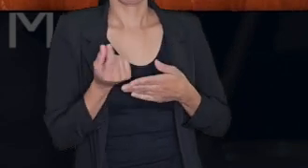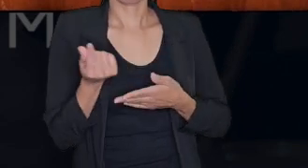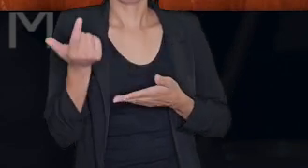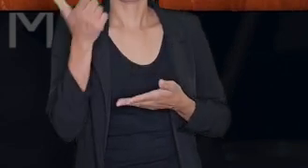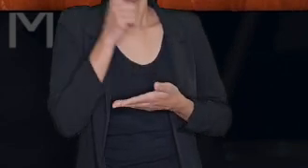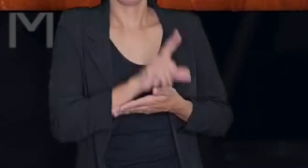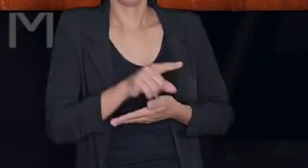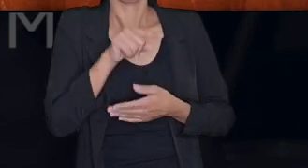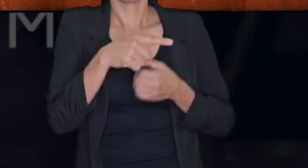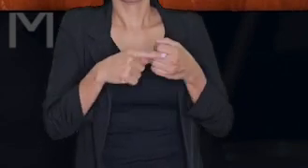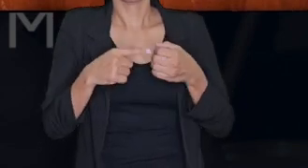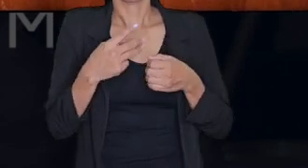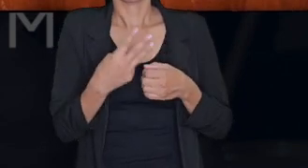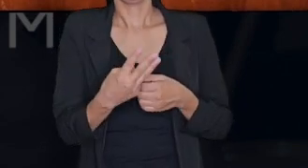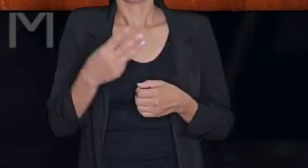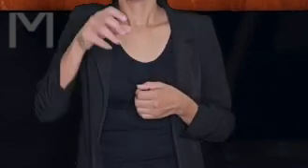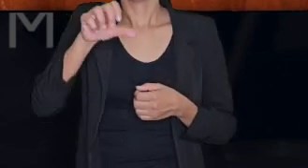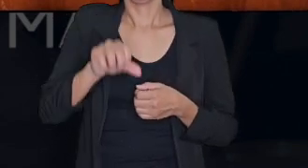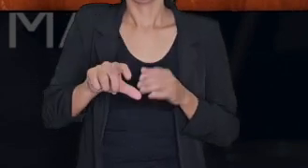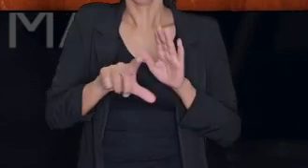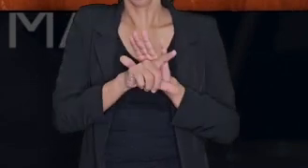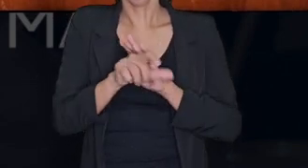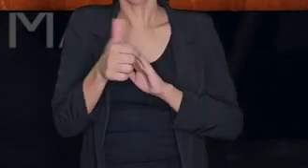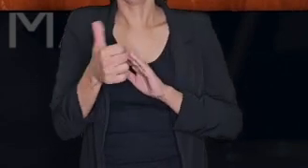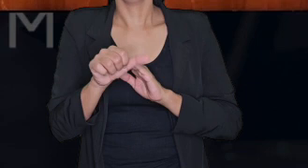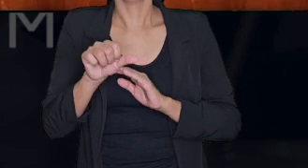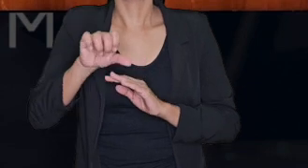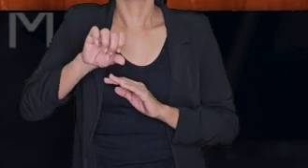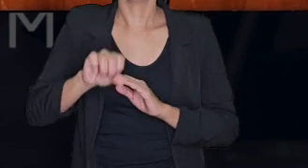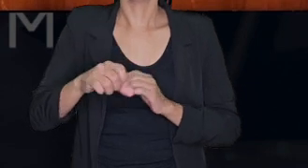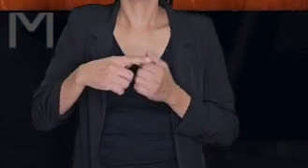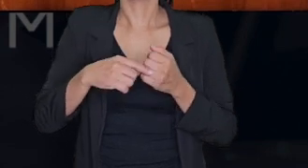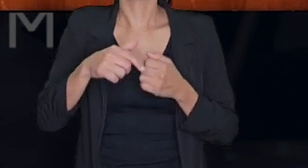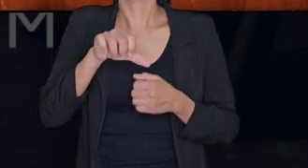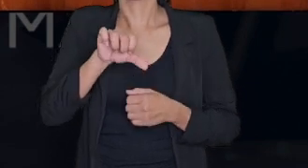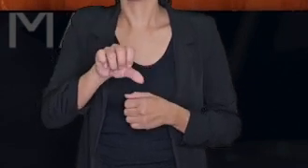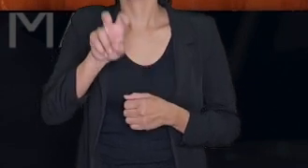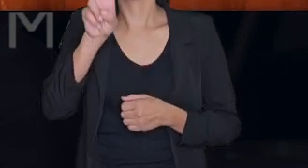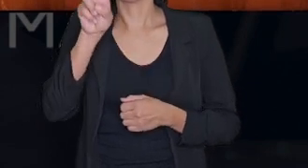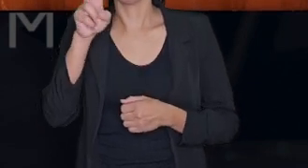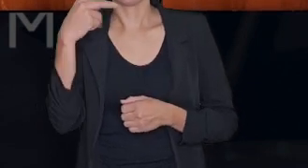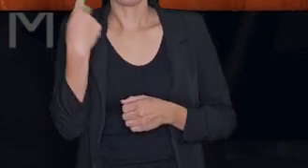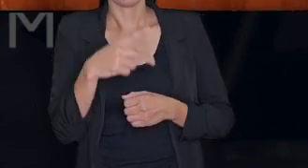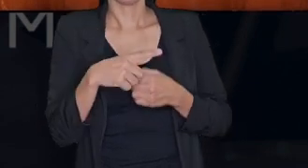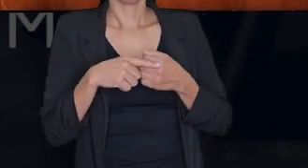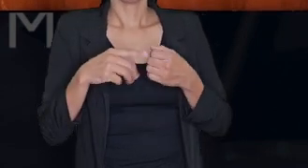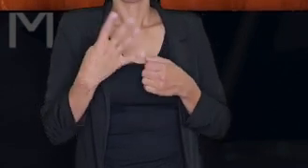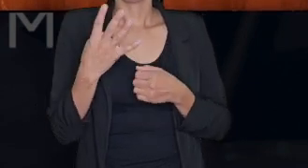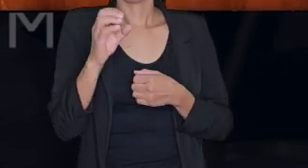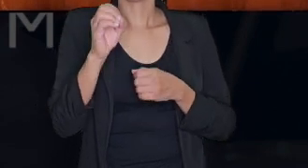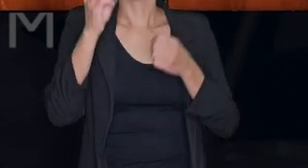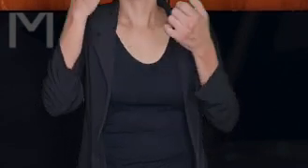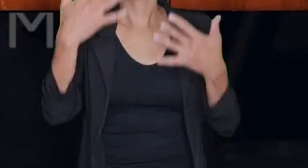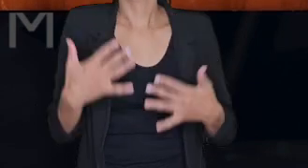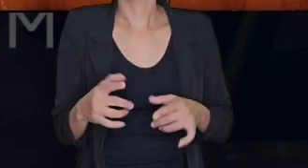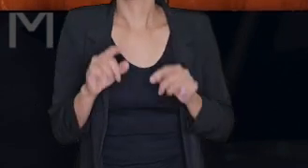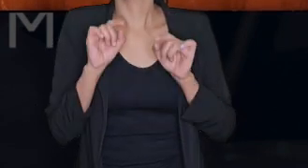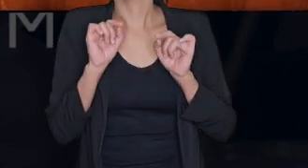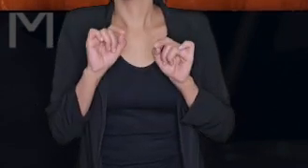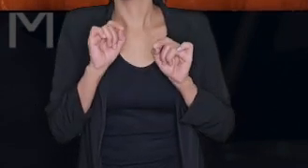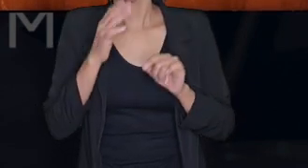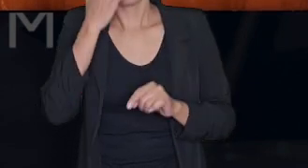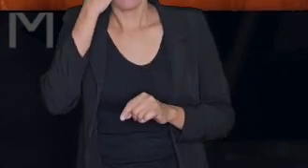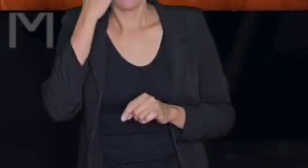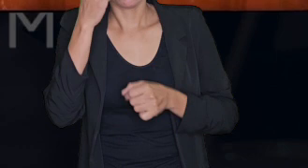residenciais, não precisa apurar ganho de capital. Esse é o artigo 39 da Lei 11.196 de 2005. Mas o artigo 40 dessa